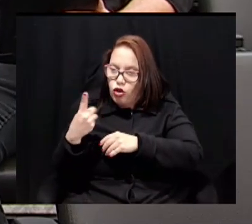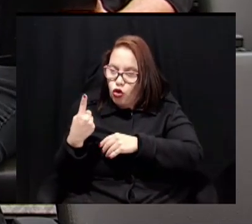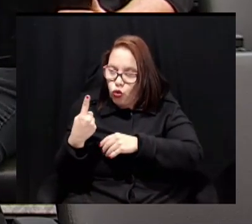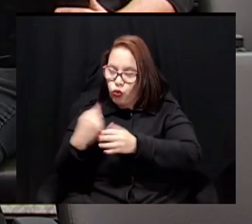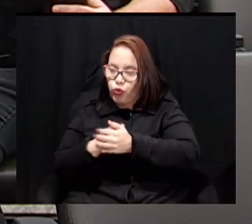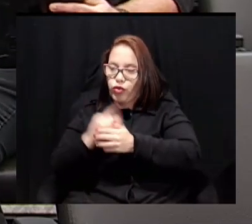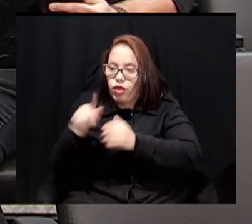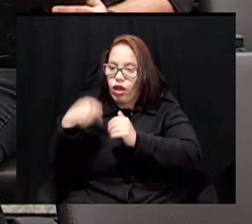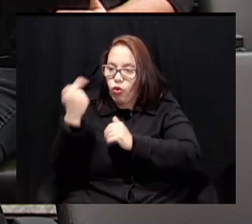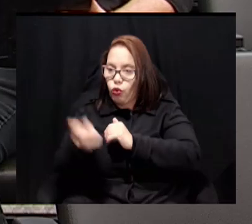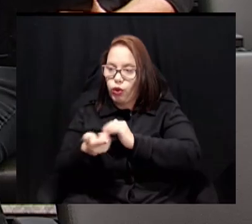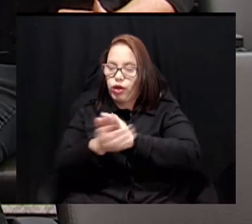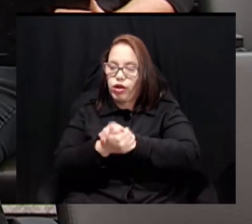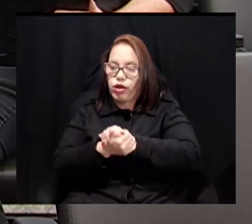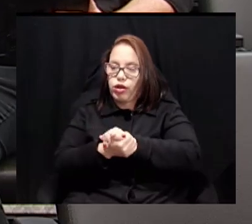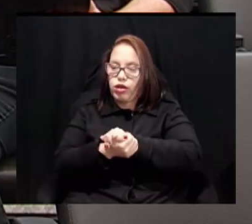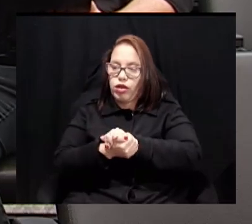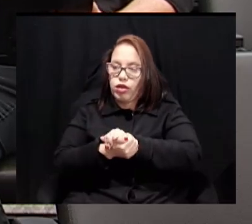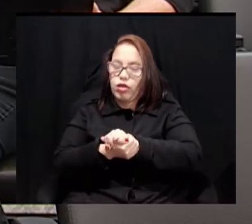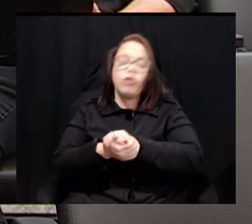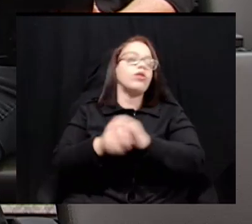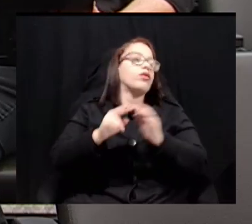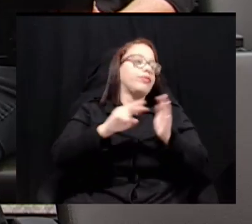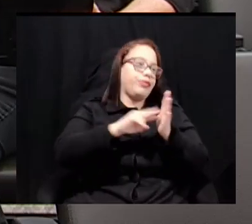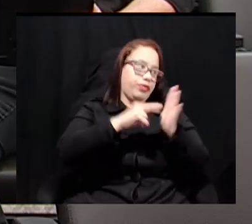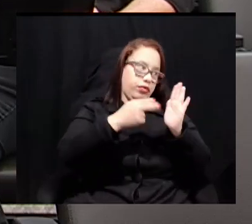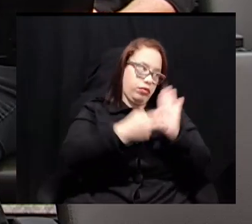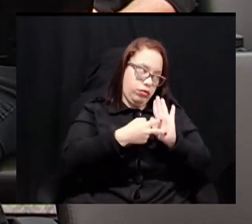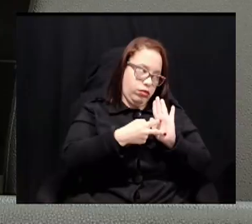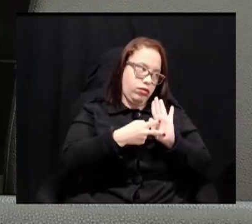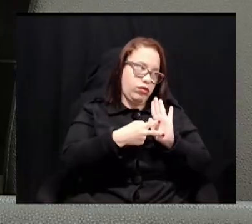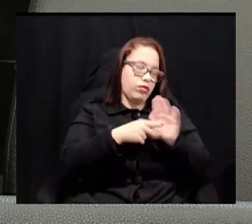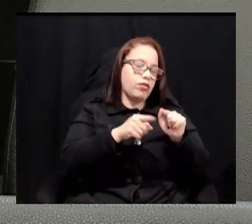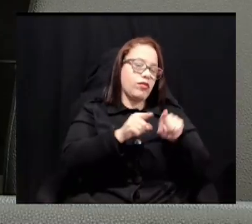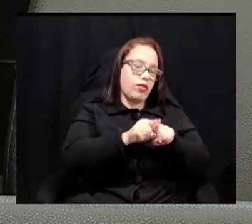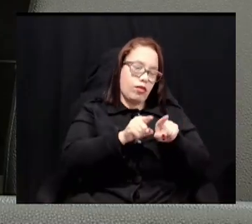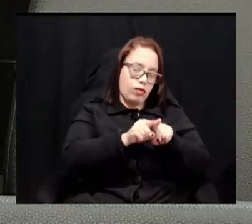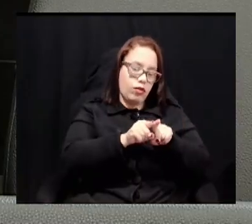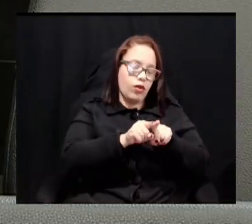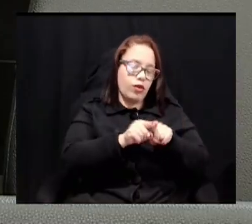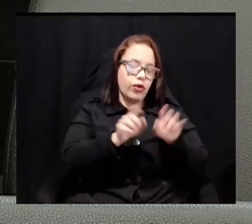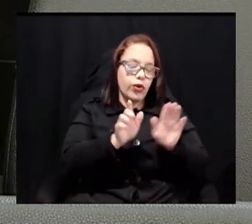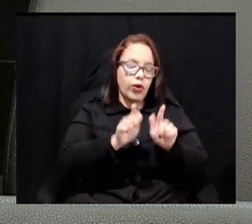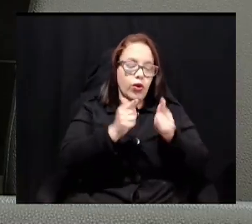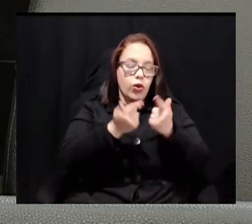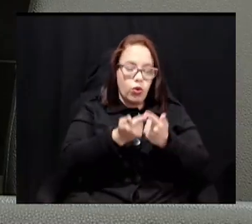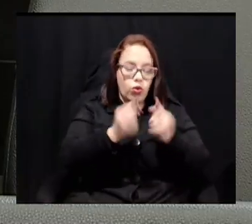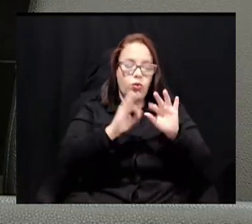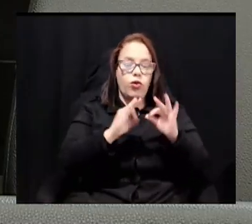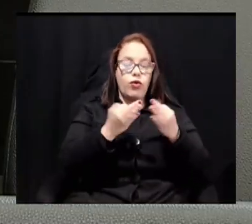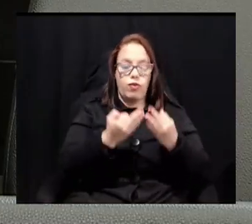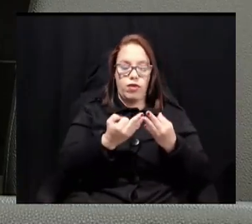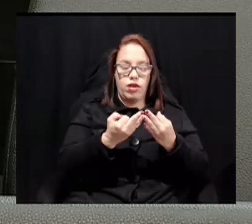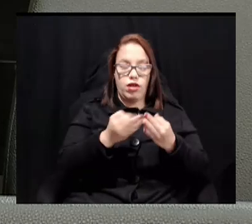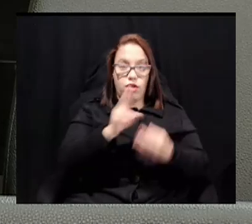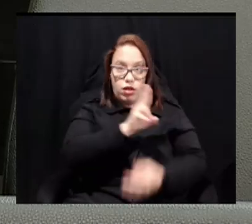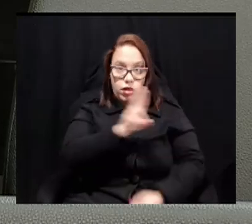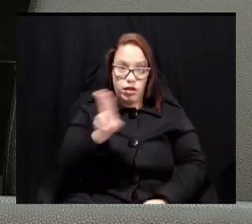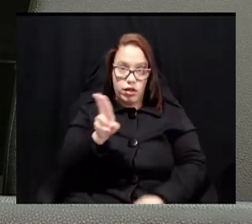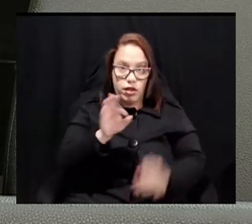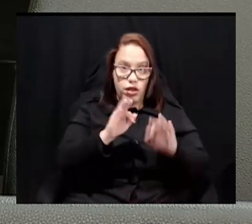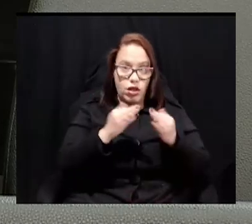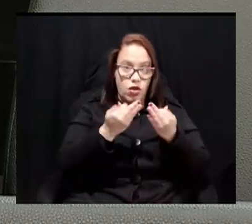providências. Mesma intenção, foi também através de um grupo de família, que chama Família